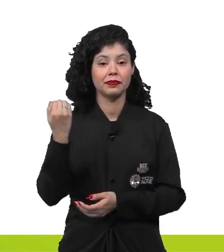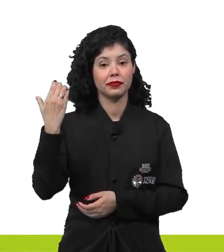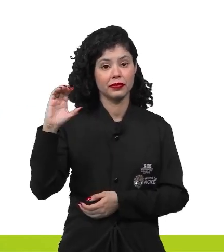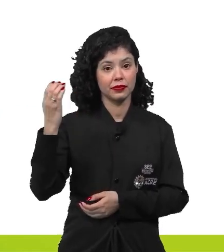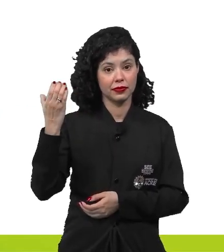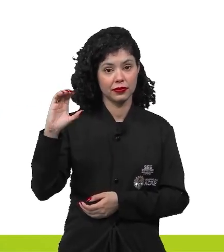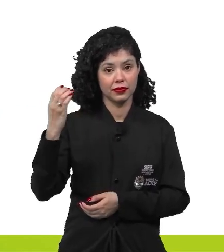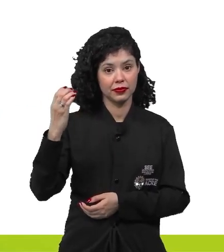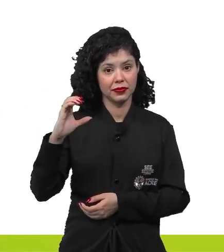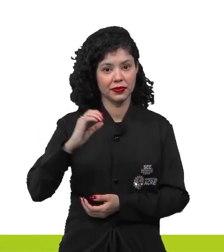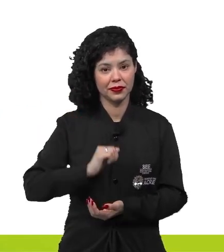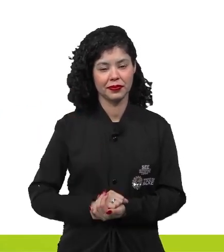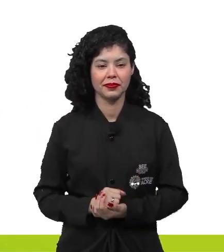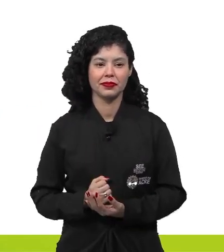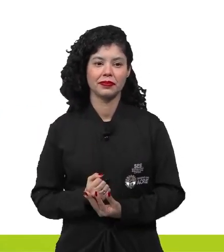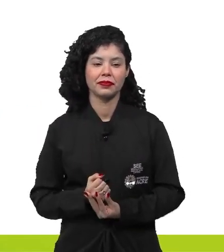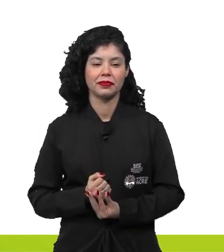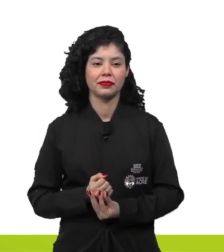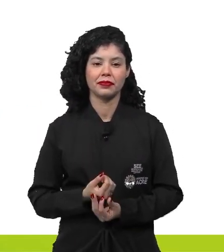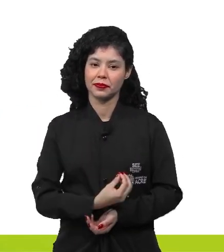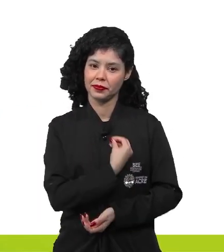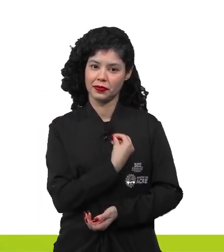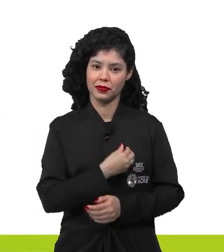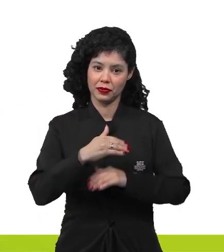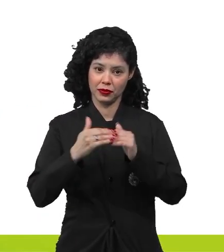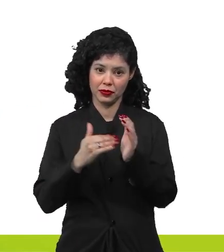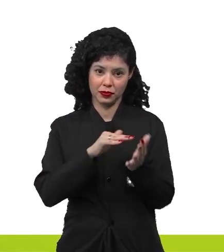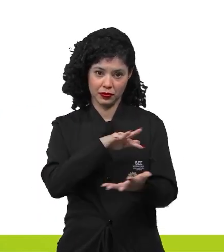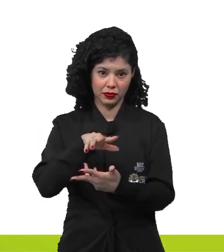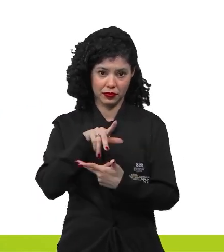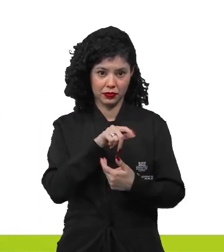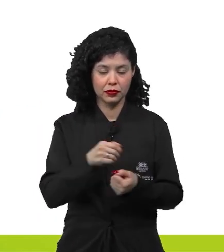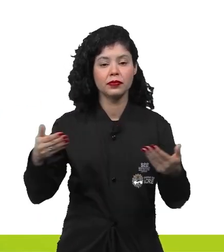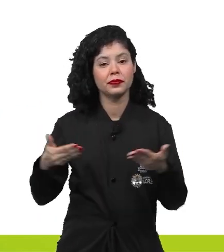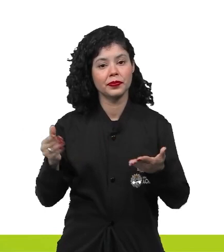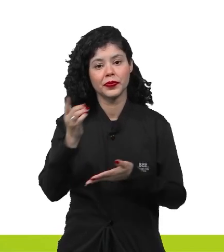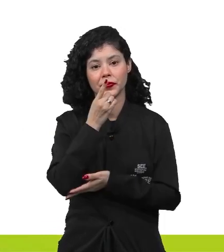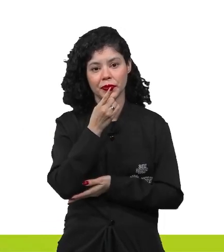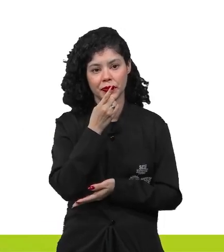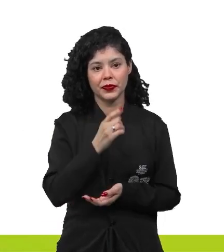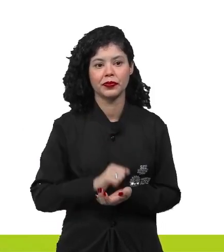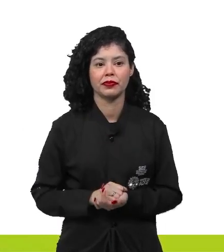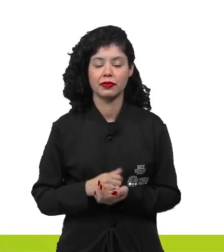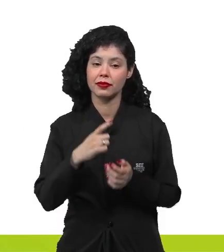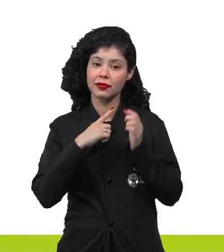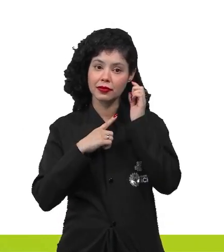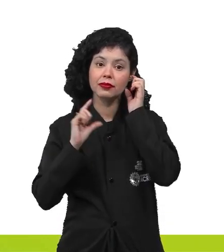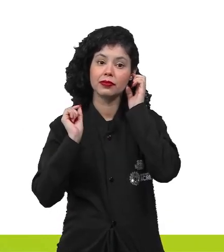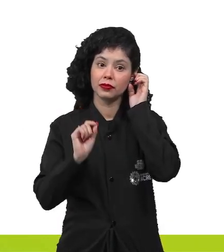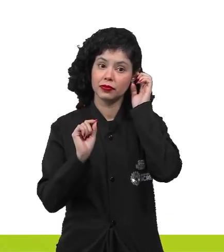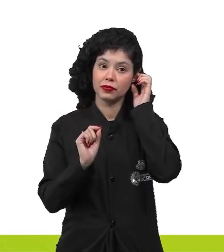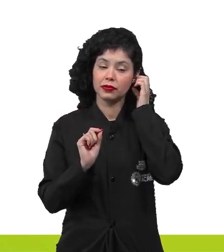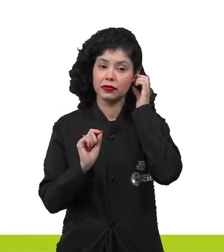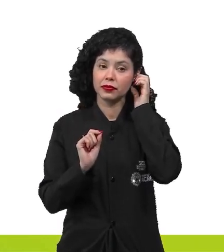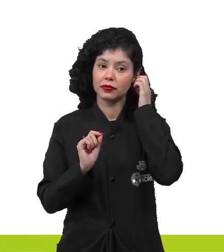a Coca-Cola. Coca-Cola está presente no mundo inteiro hoje em dia e nós temos aqui